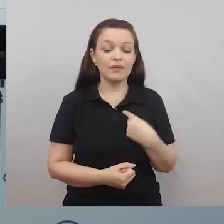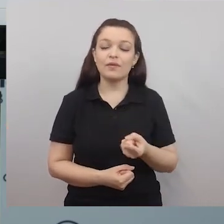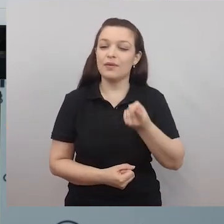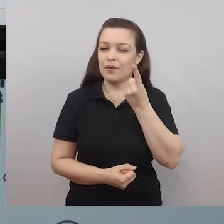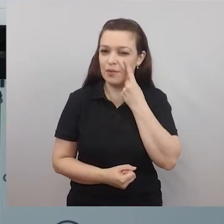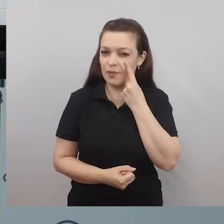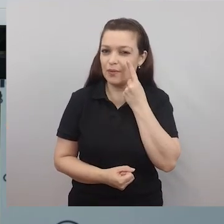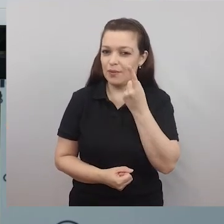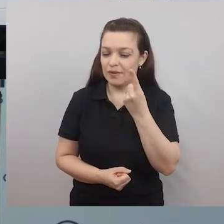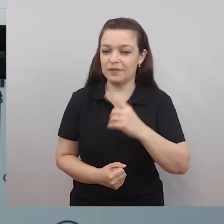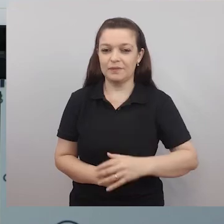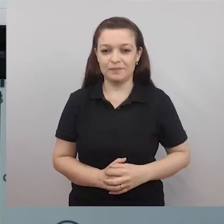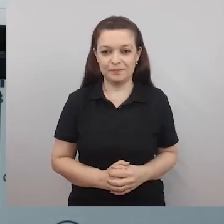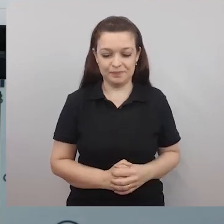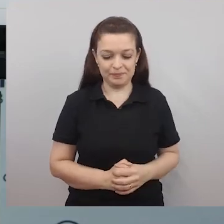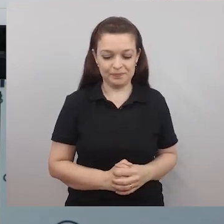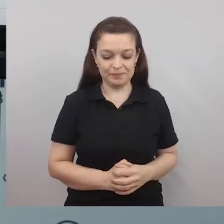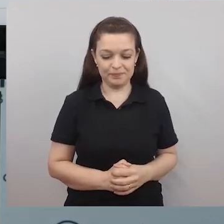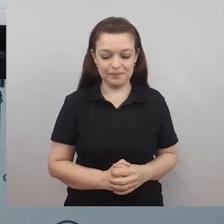lá.